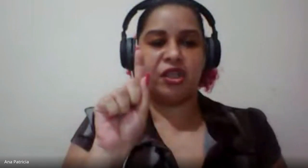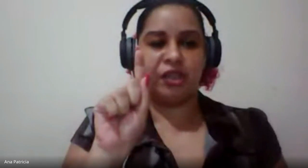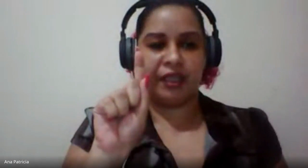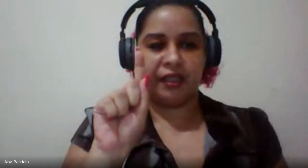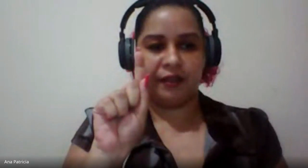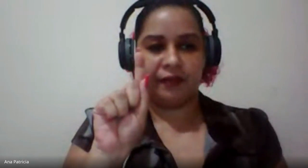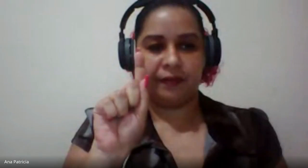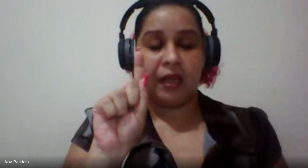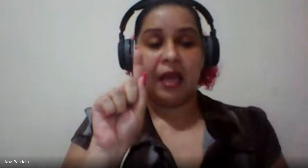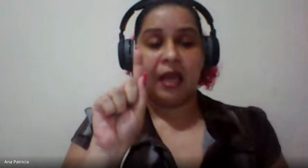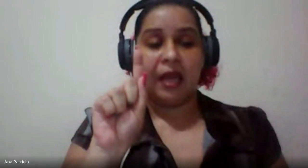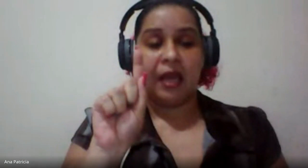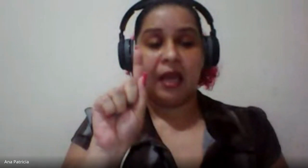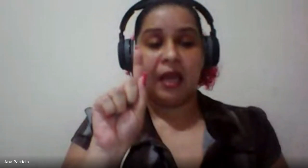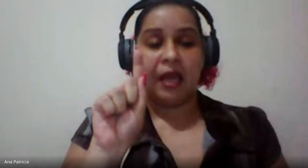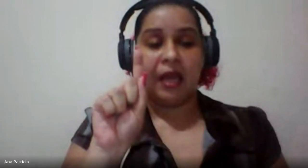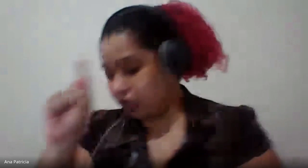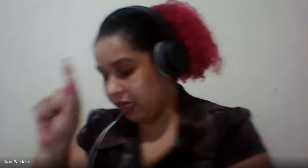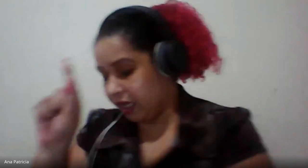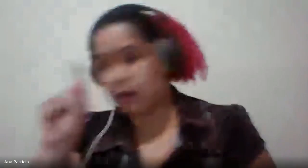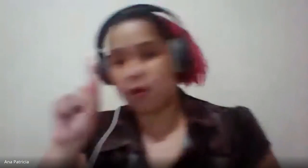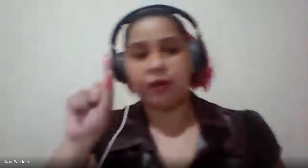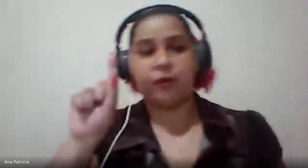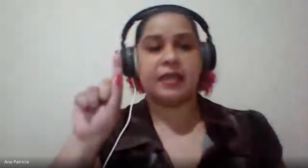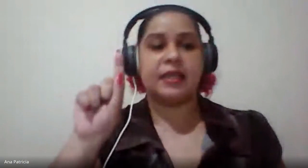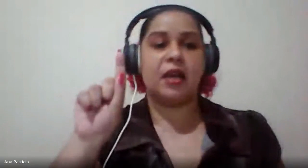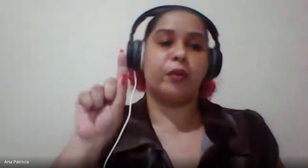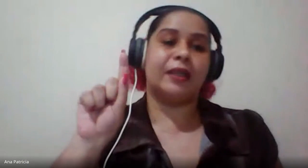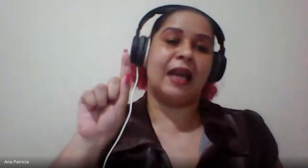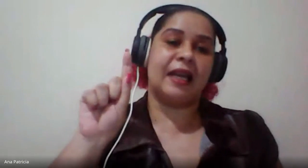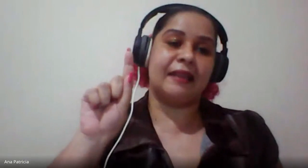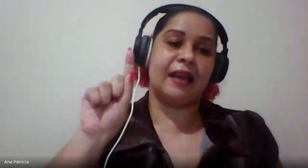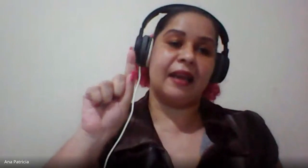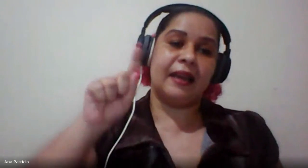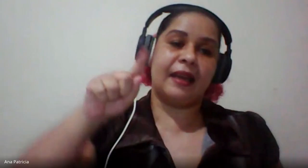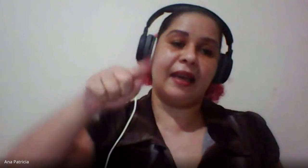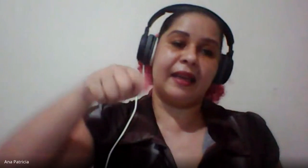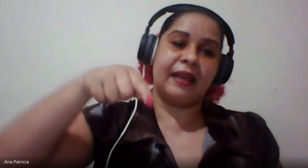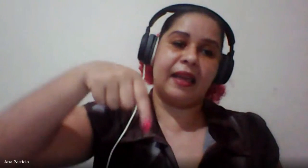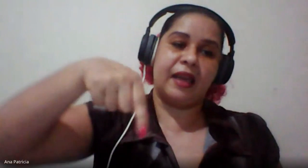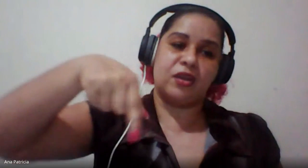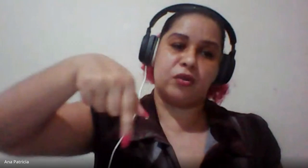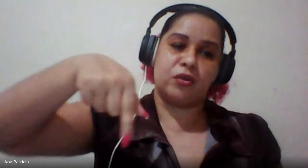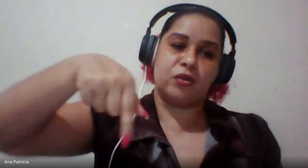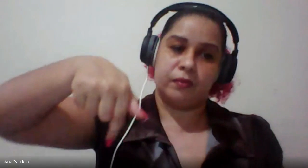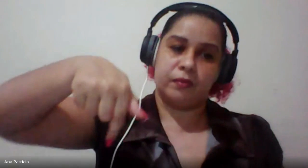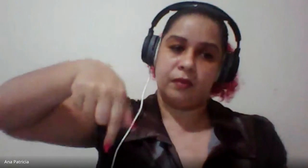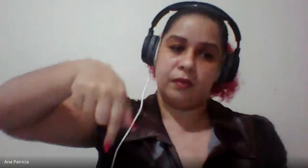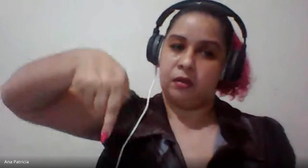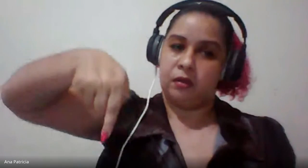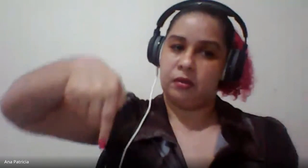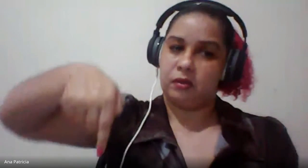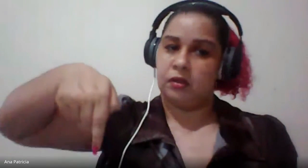Letra G. A letra G, ela tem a mesma configuração da letra Q de queijo.